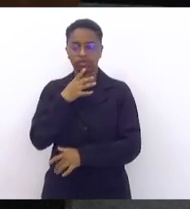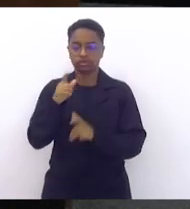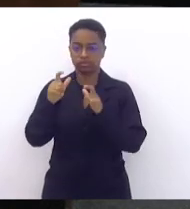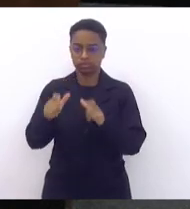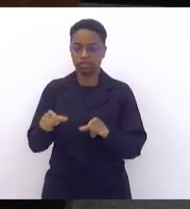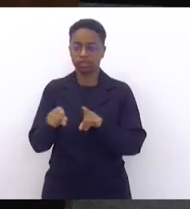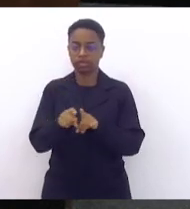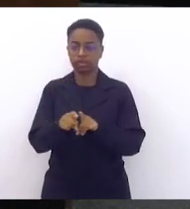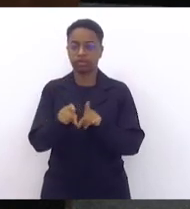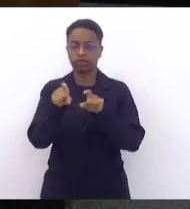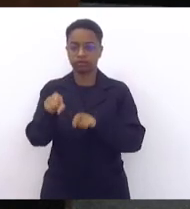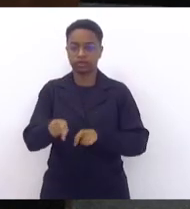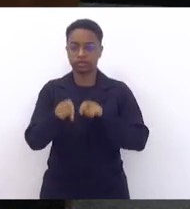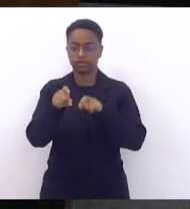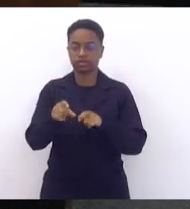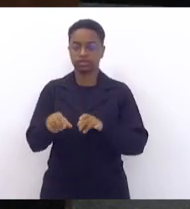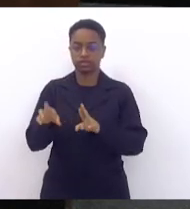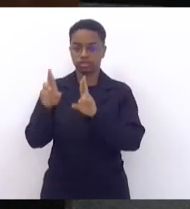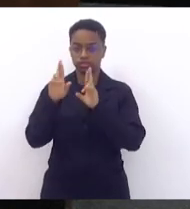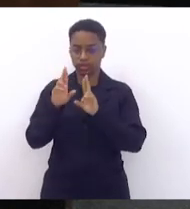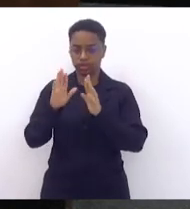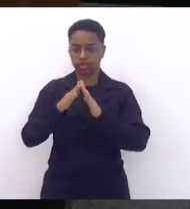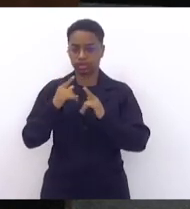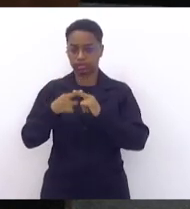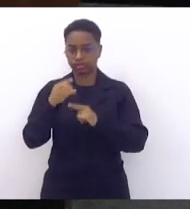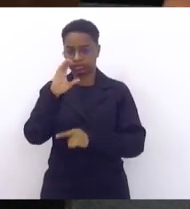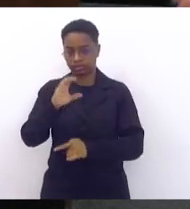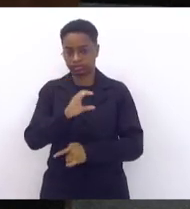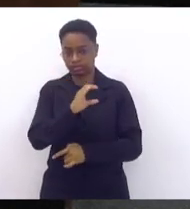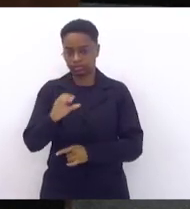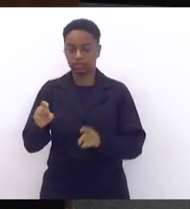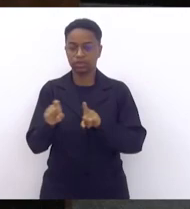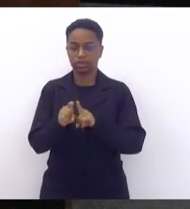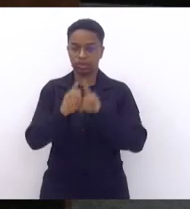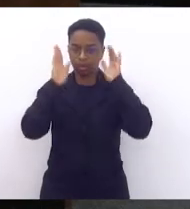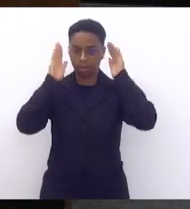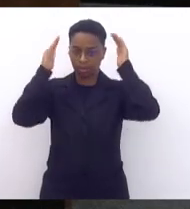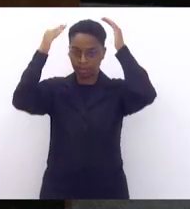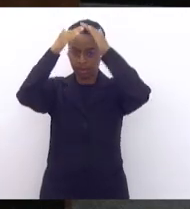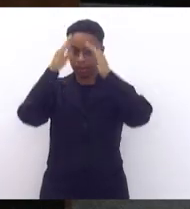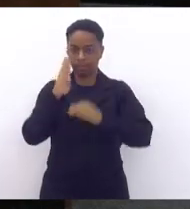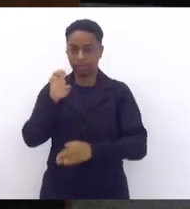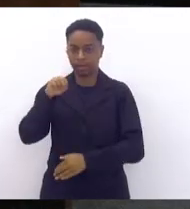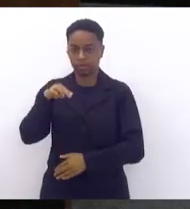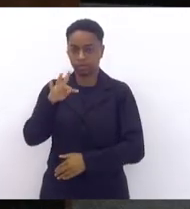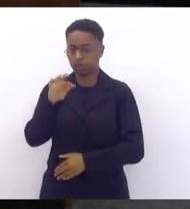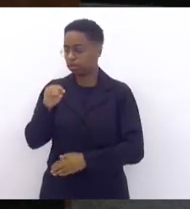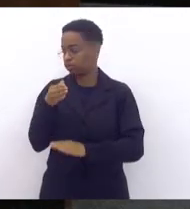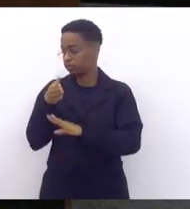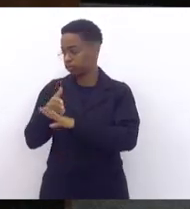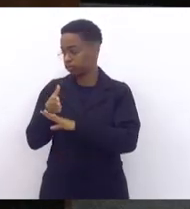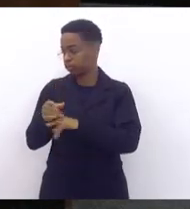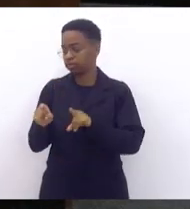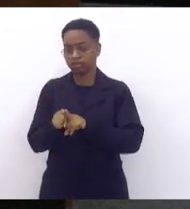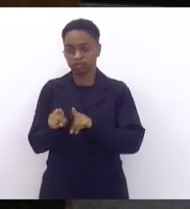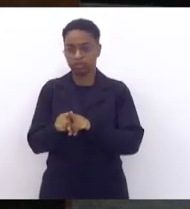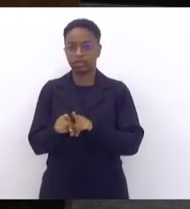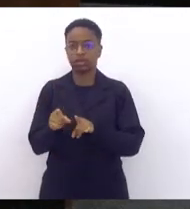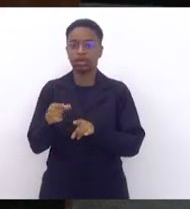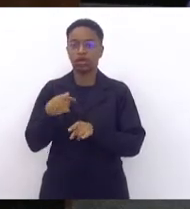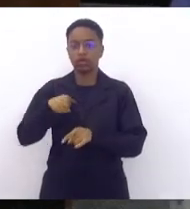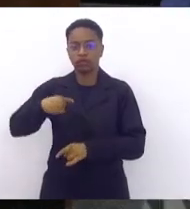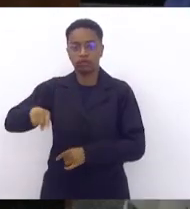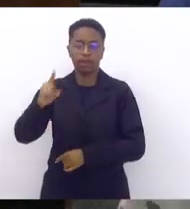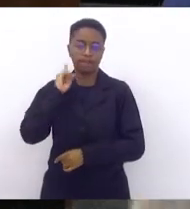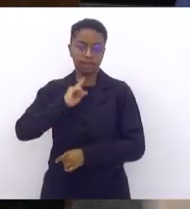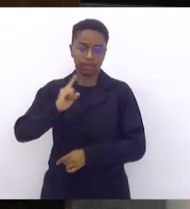Fazenda Esperança da Igreja Católica, que o saudoso Papa Bento XVI esteve lá. Percorri algumas de Minas,